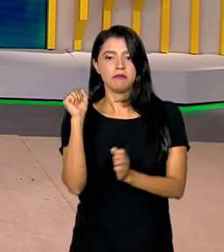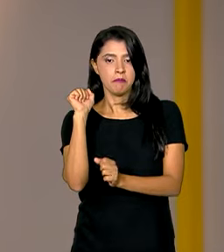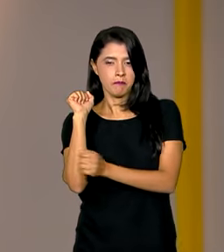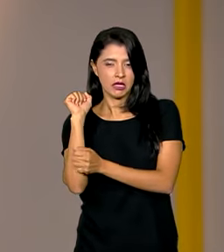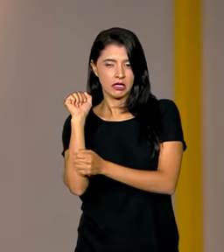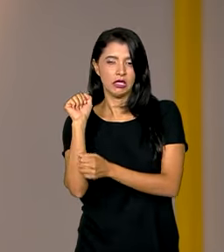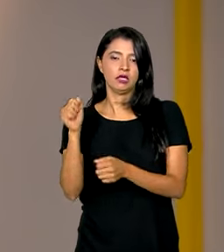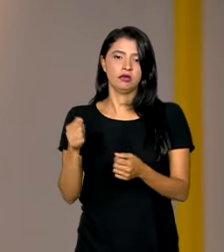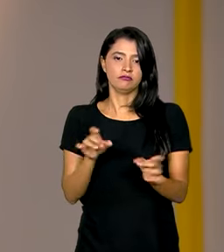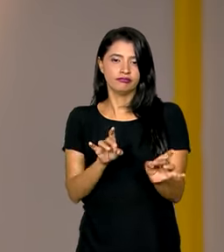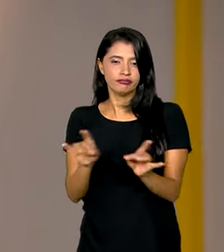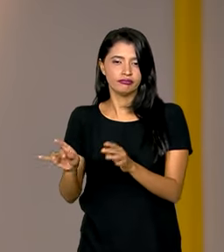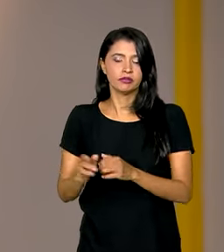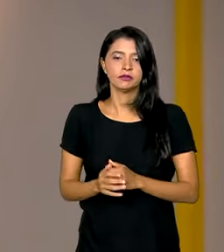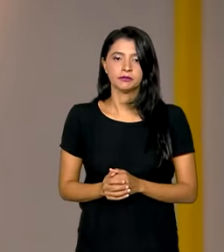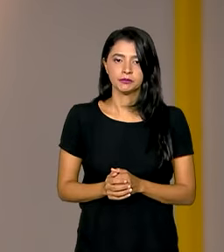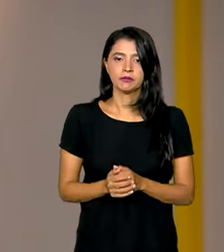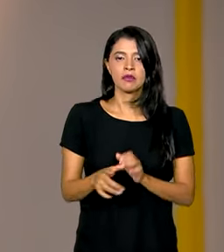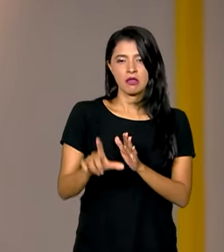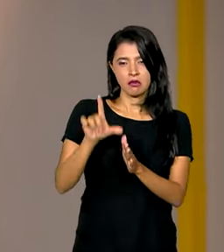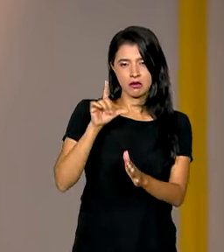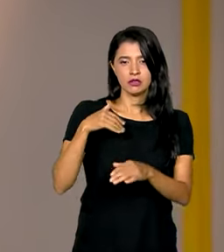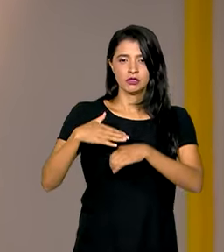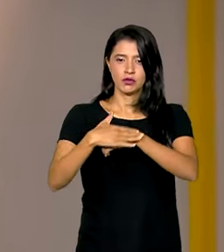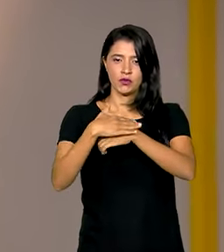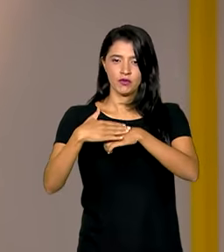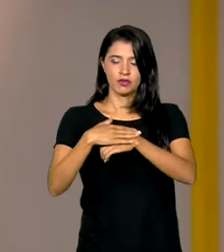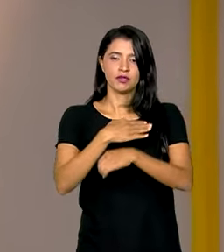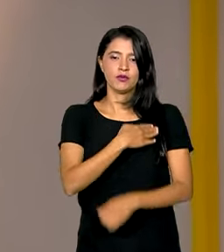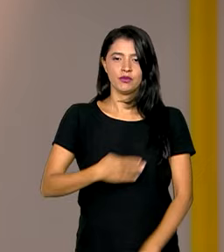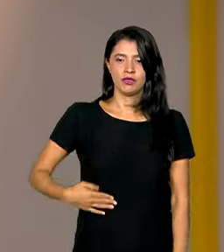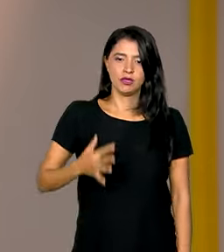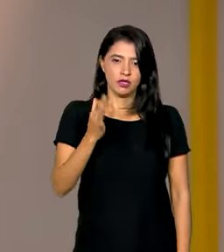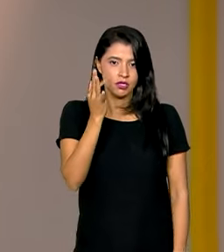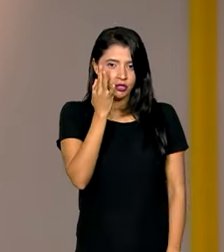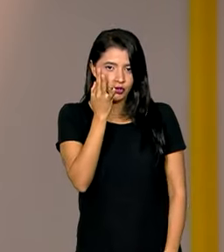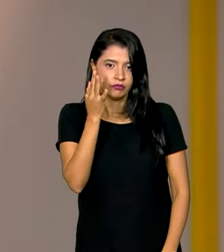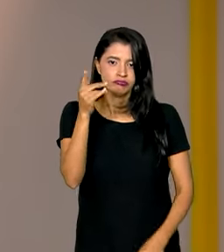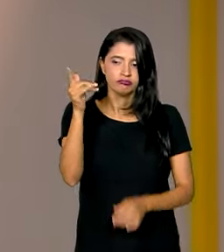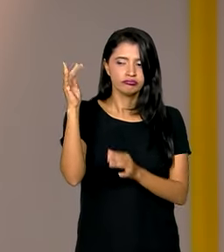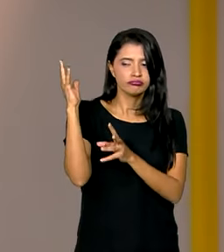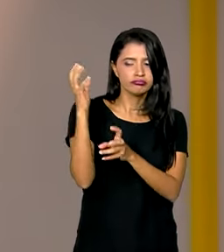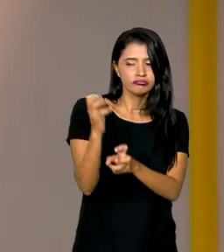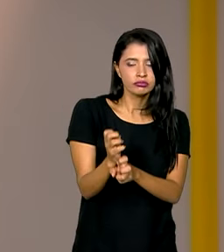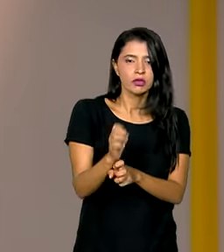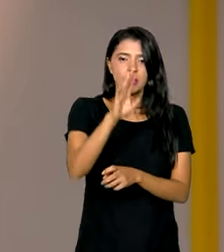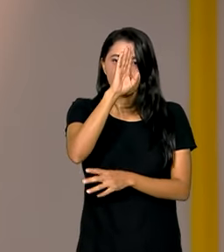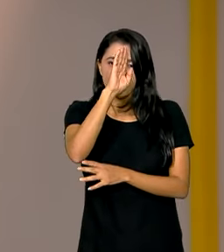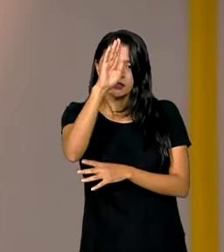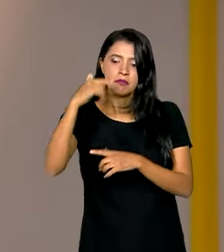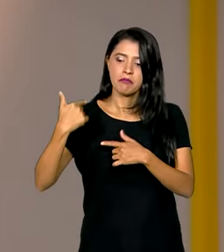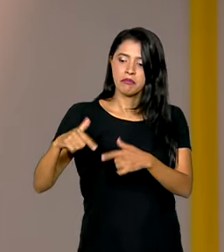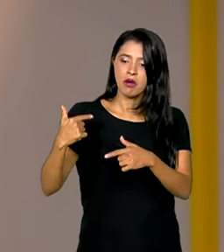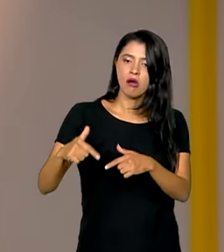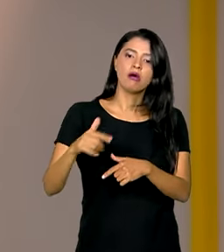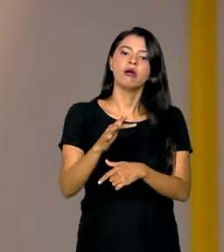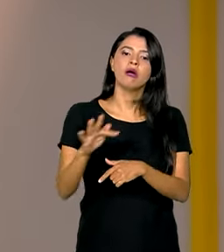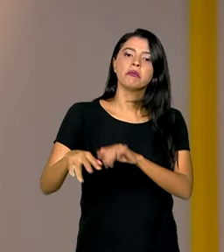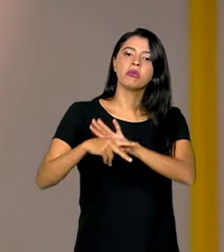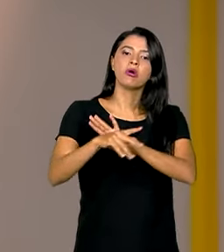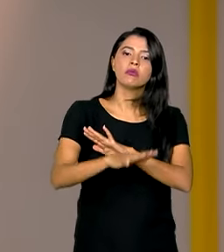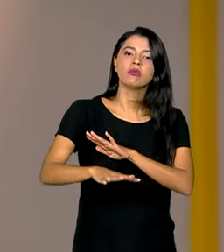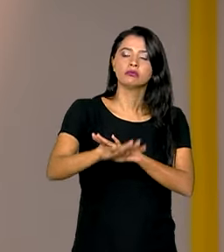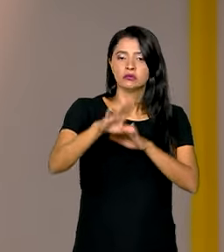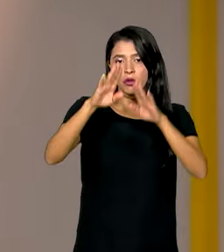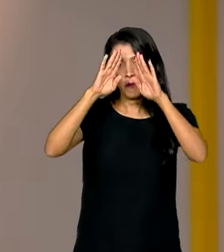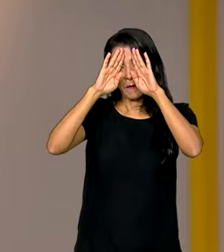madeira. Sobre isso, eu conversei mais cedo com o ministro Flávio Dino, que fez um balanço das principais ações federais nos